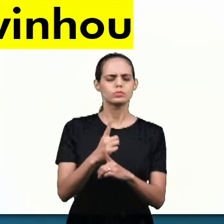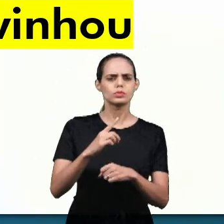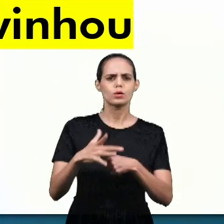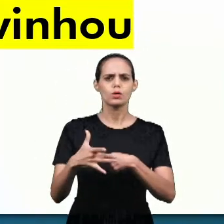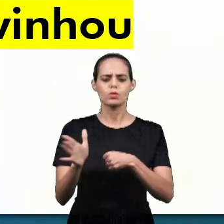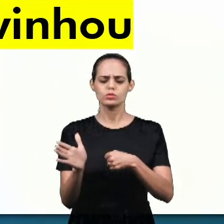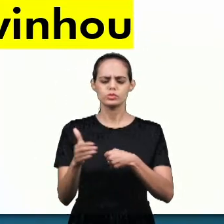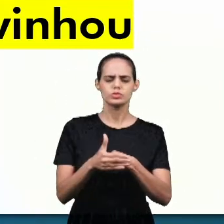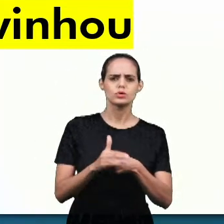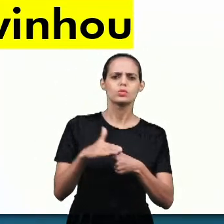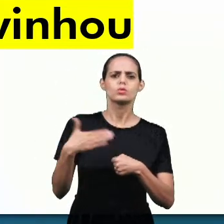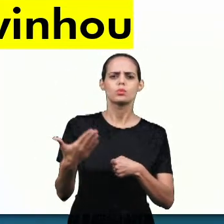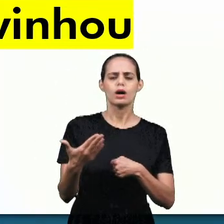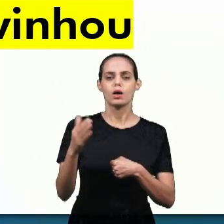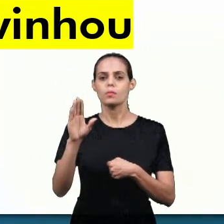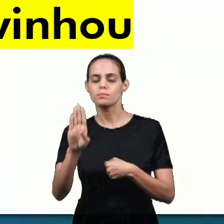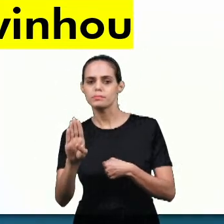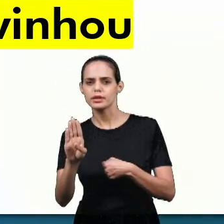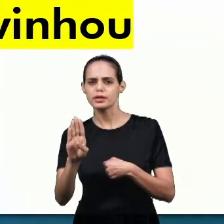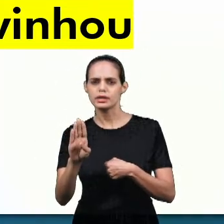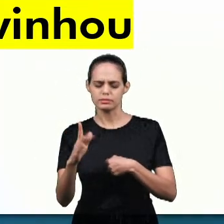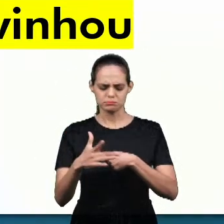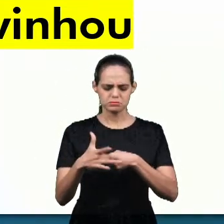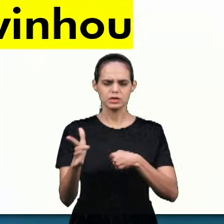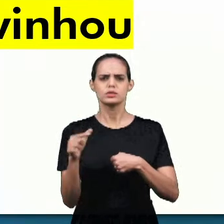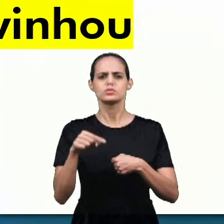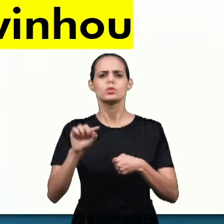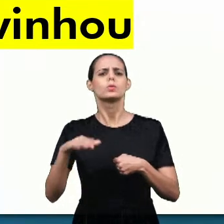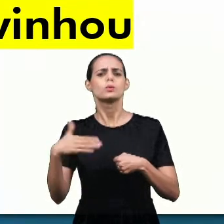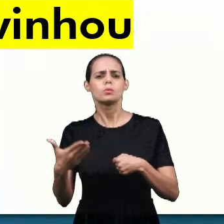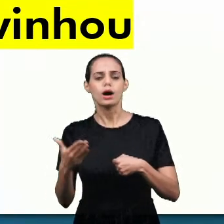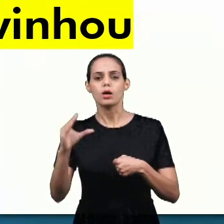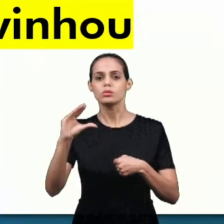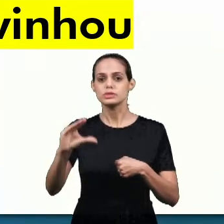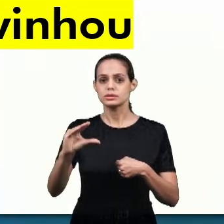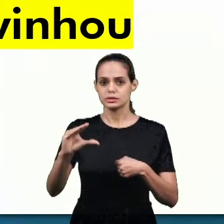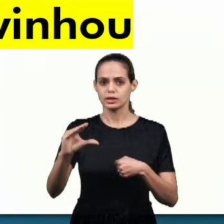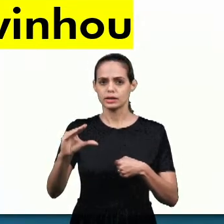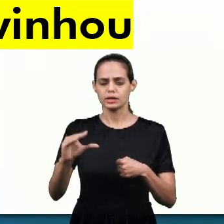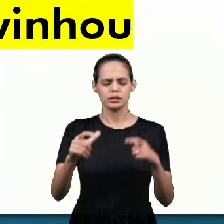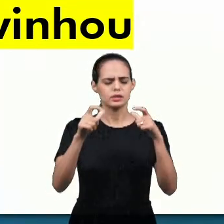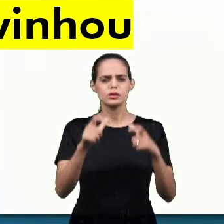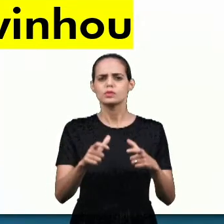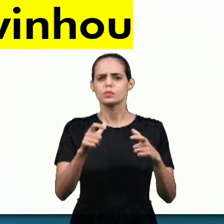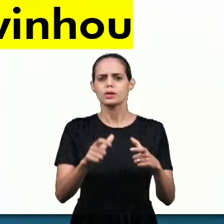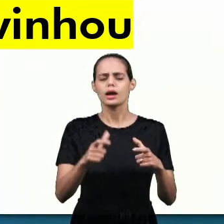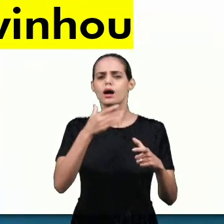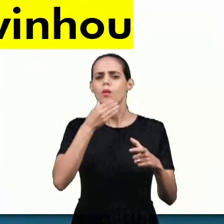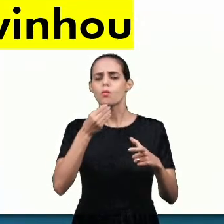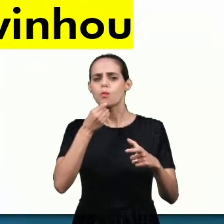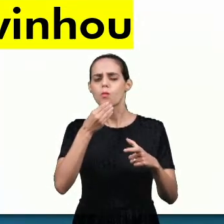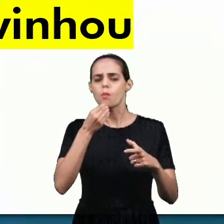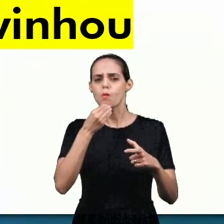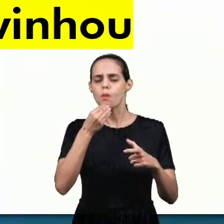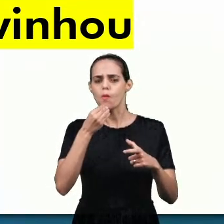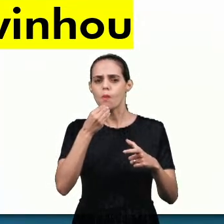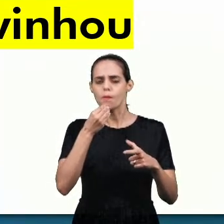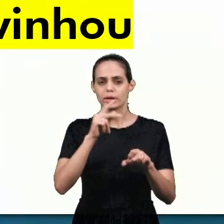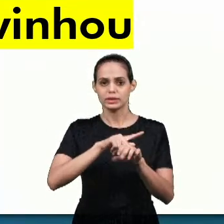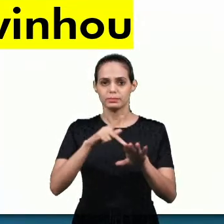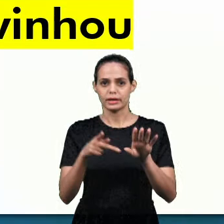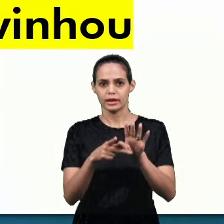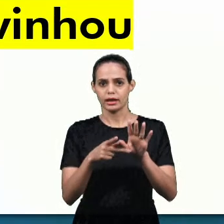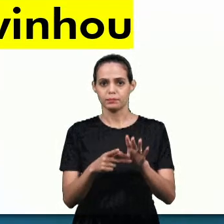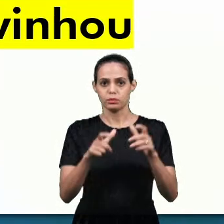que tesouro é esse? A letra C, em qual lugar o homem da parábola esconde o tesouro? Leia